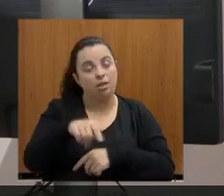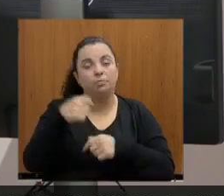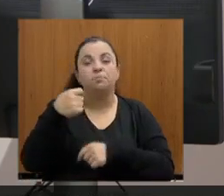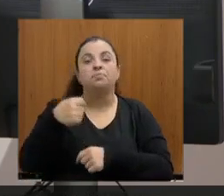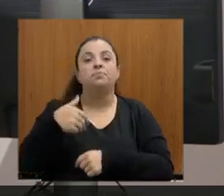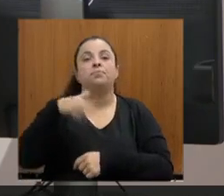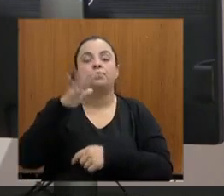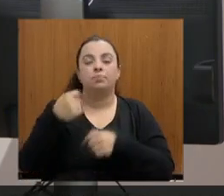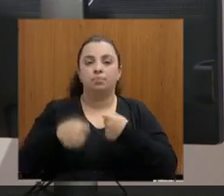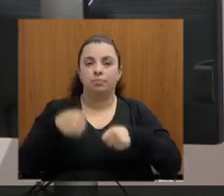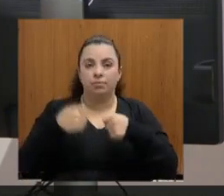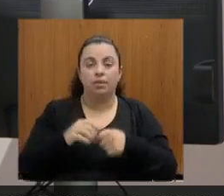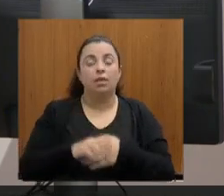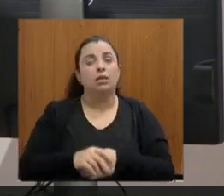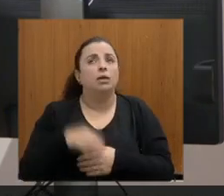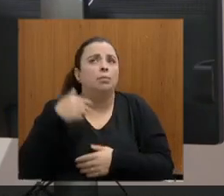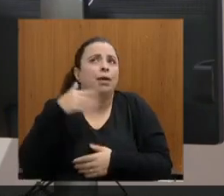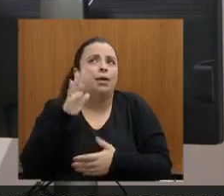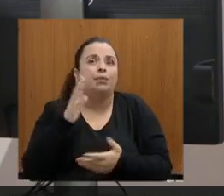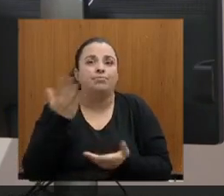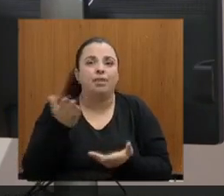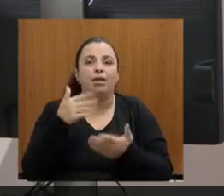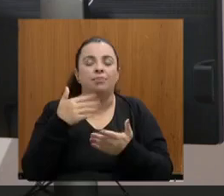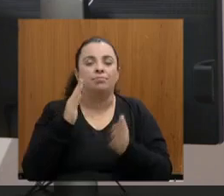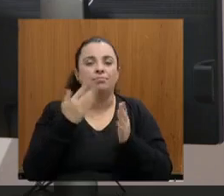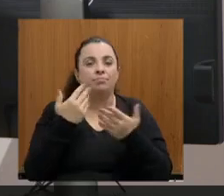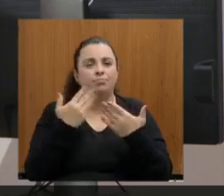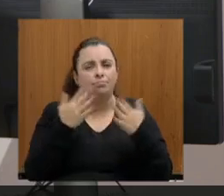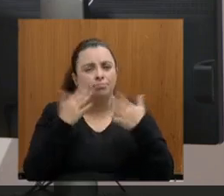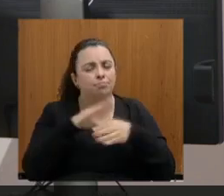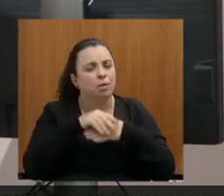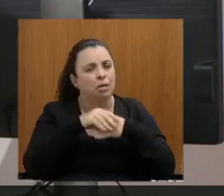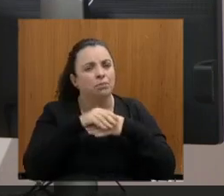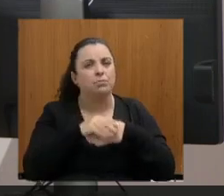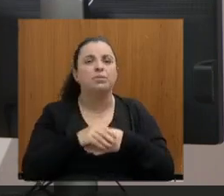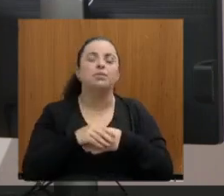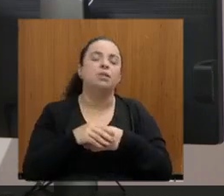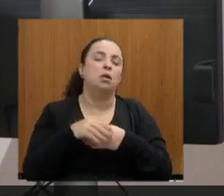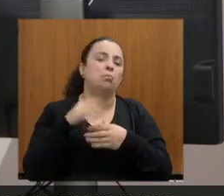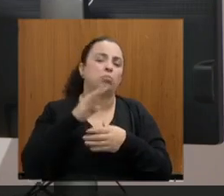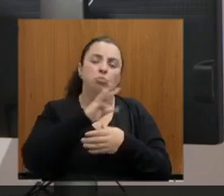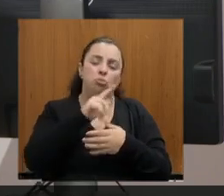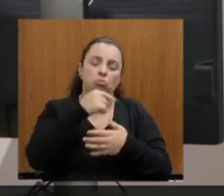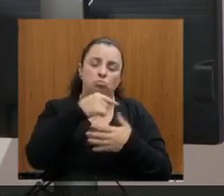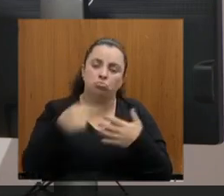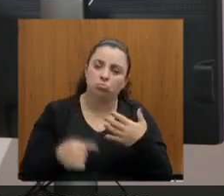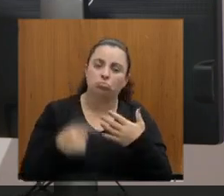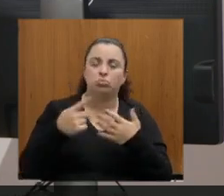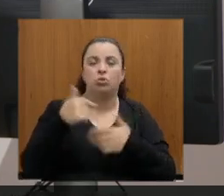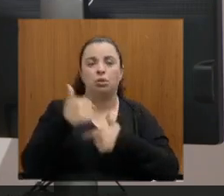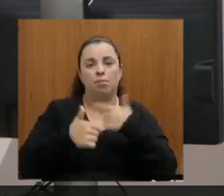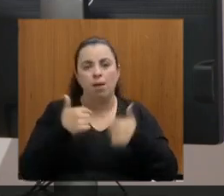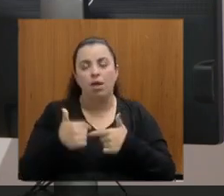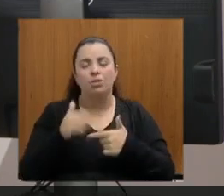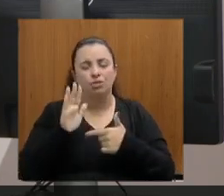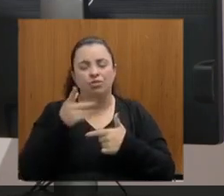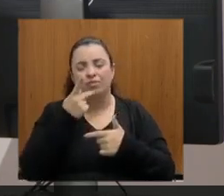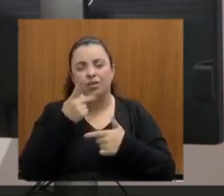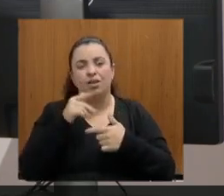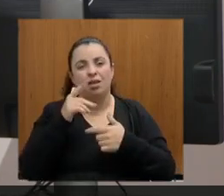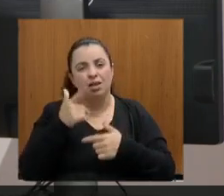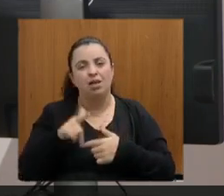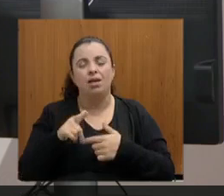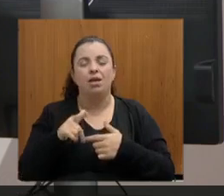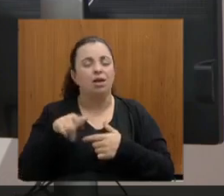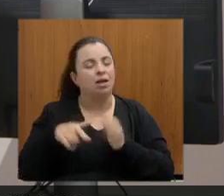isso e no mais parabenizar pela e depois que aqui pontuei ressaltando principalmente a fato da admissão